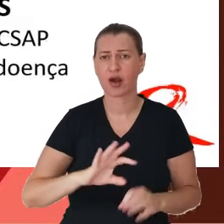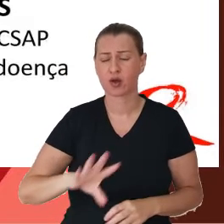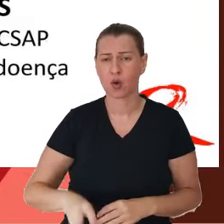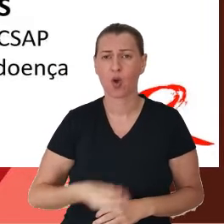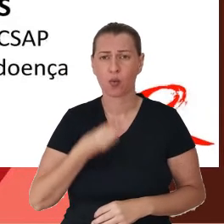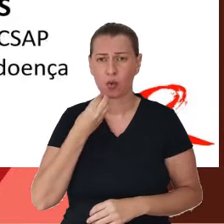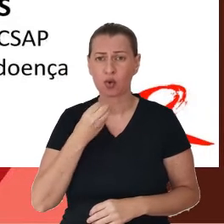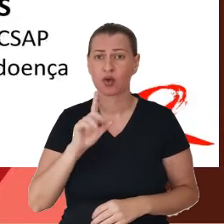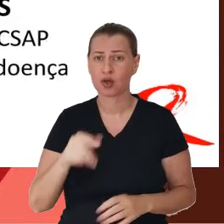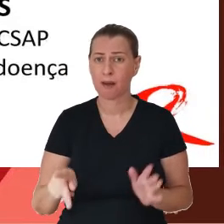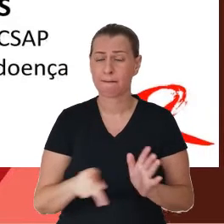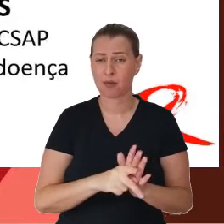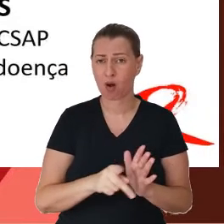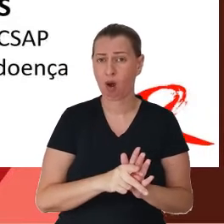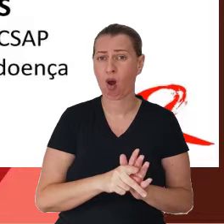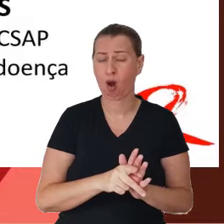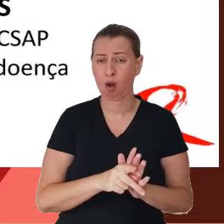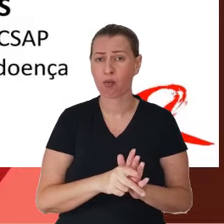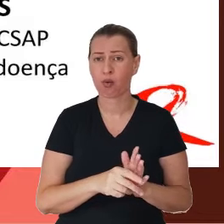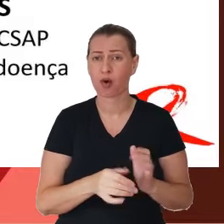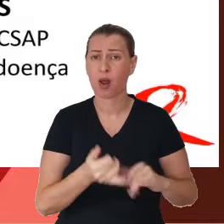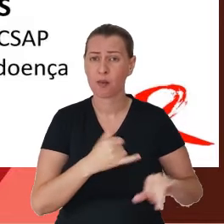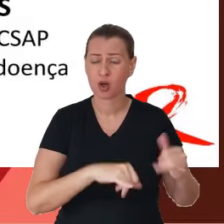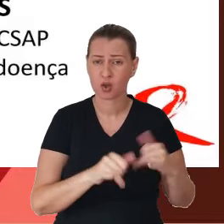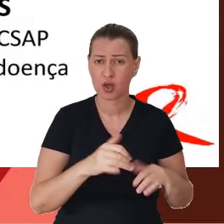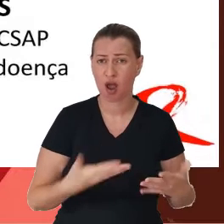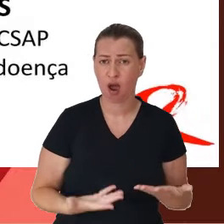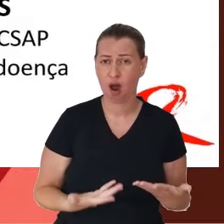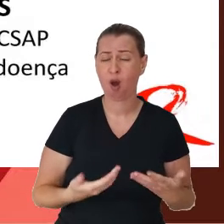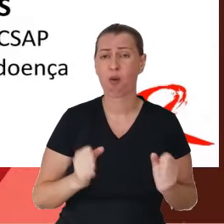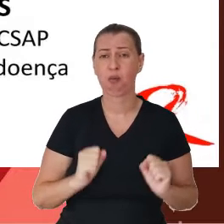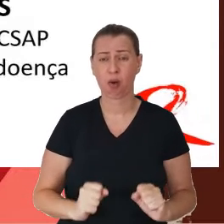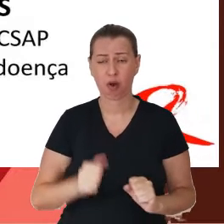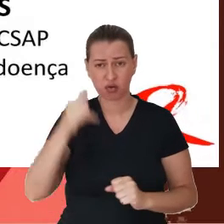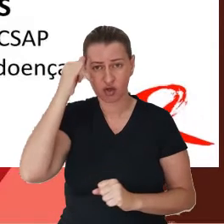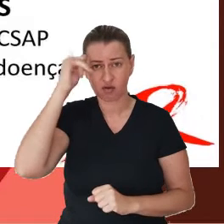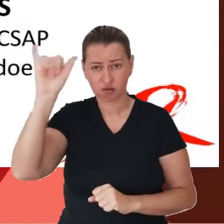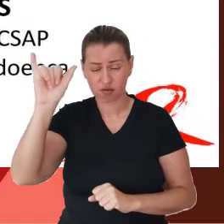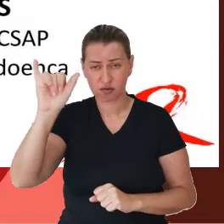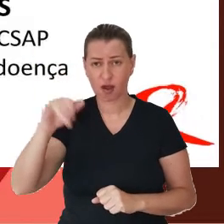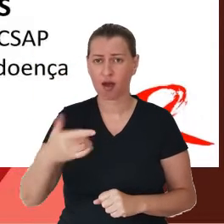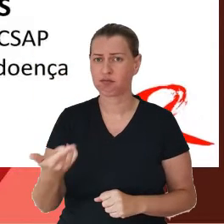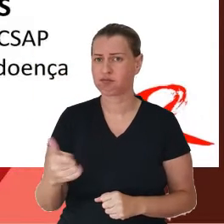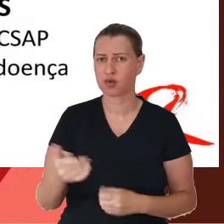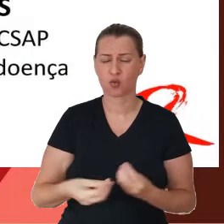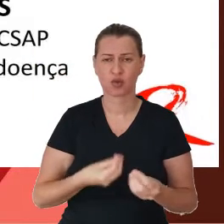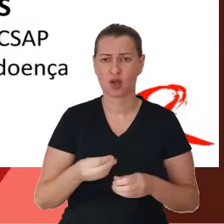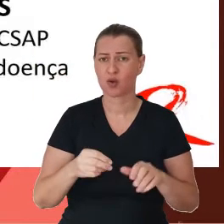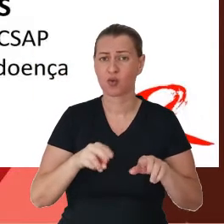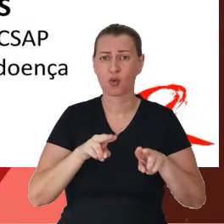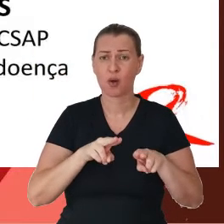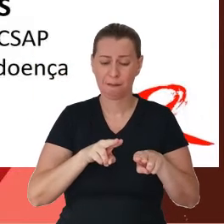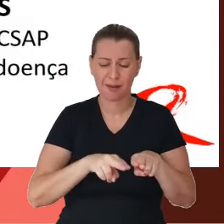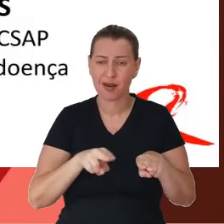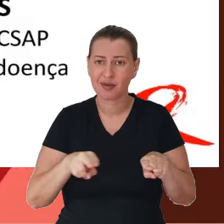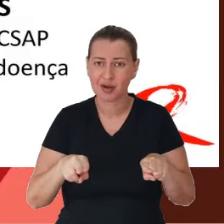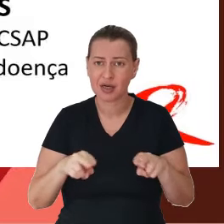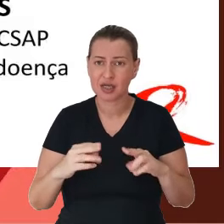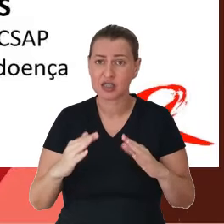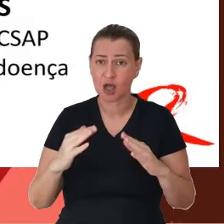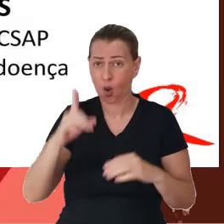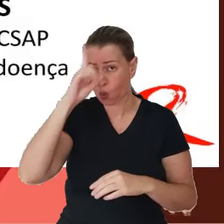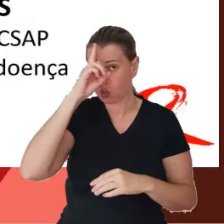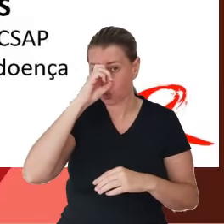é ambulatorial e que logo poderia ter sido prevenido, evitado, não gerando essa internação, representa um